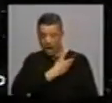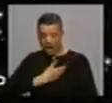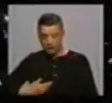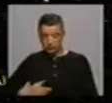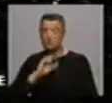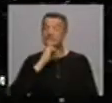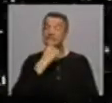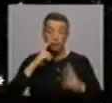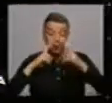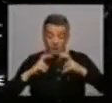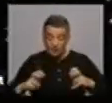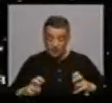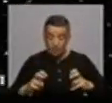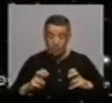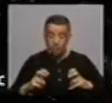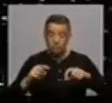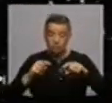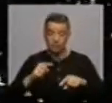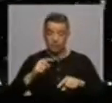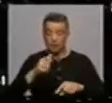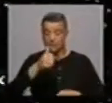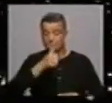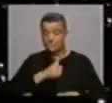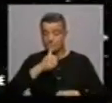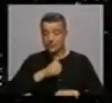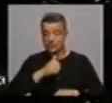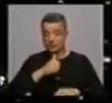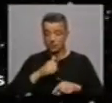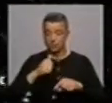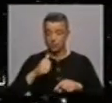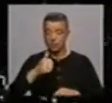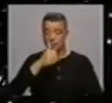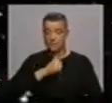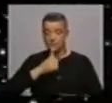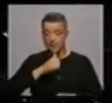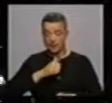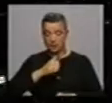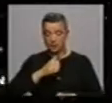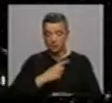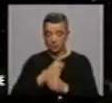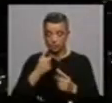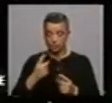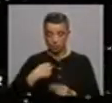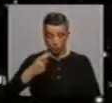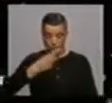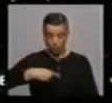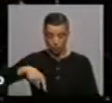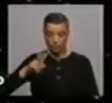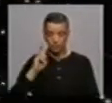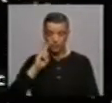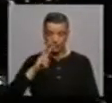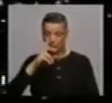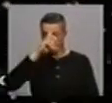Sandra? Foi o vermelho. Nós não é do Benfica, estamos a falar, como é óbvio, o vermelho por uma razão simples, porque à medida que nós olhamos cada vez mais distante